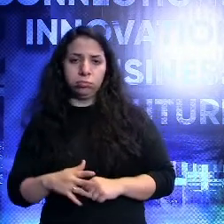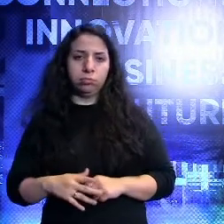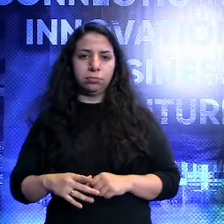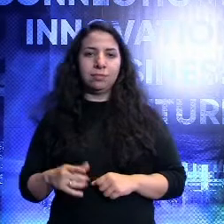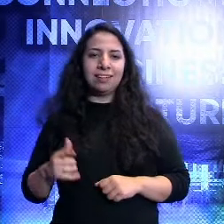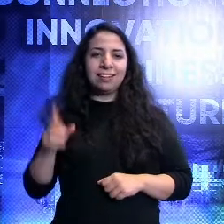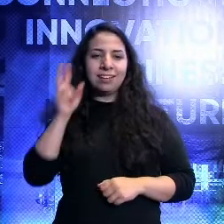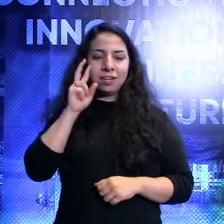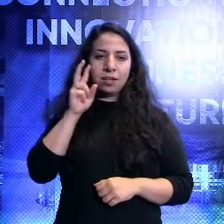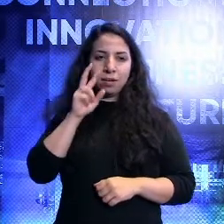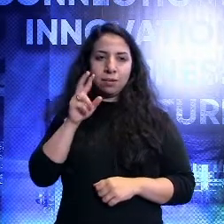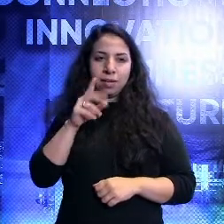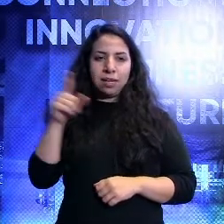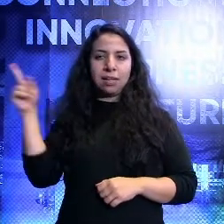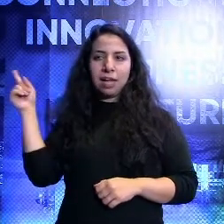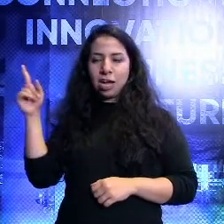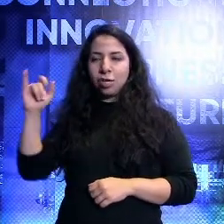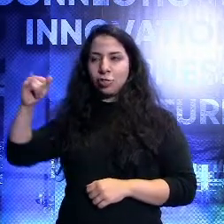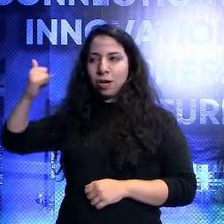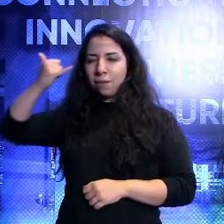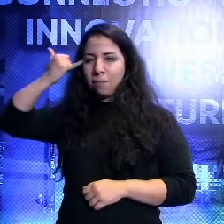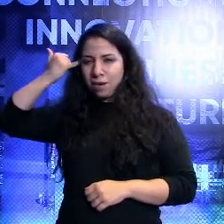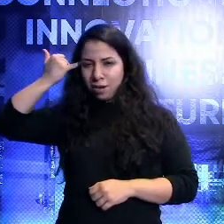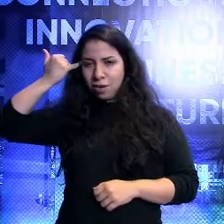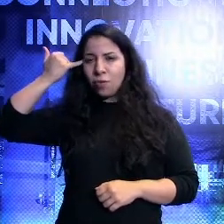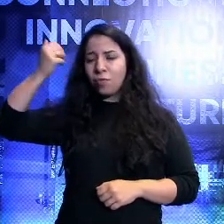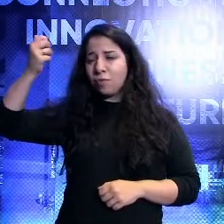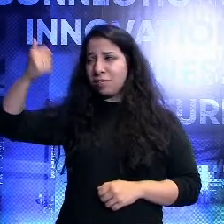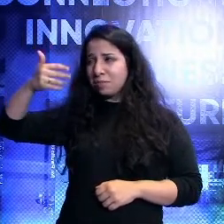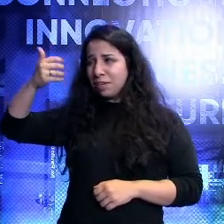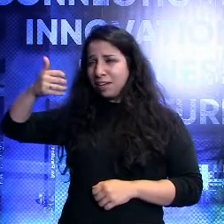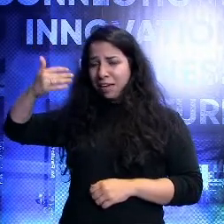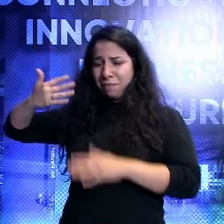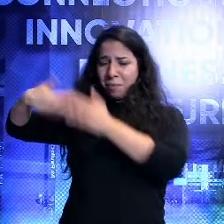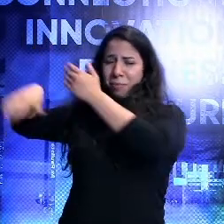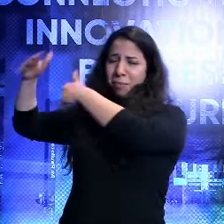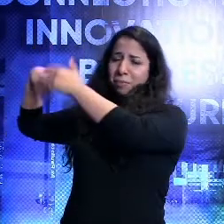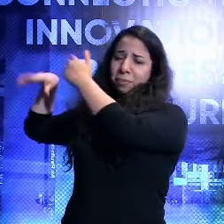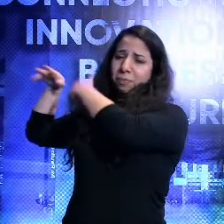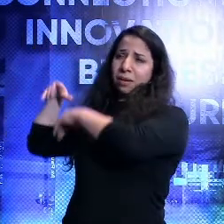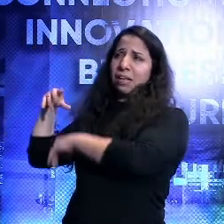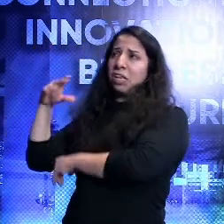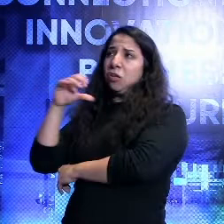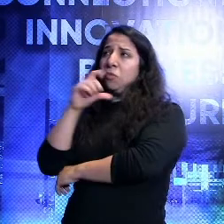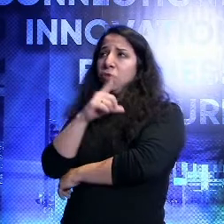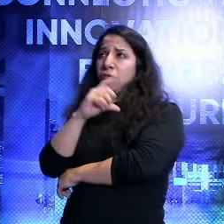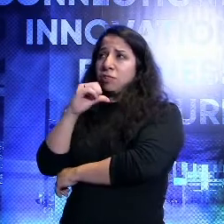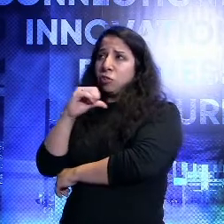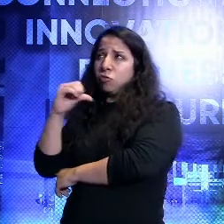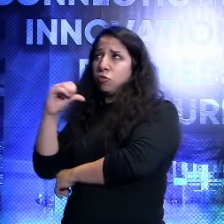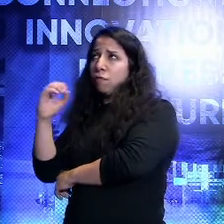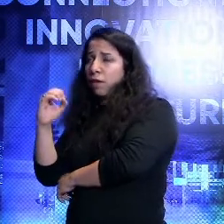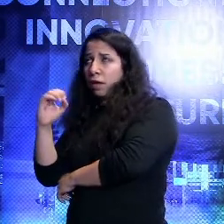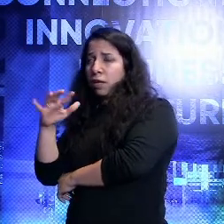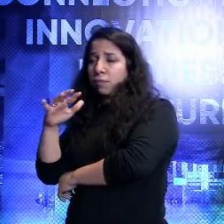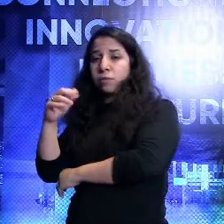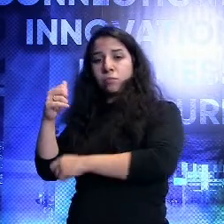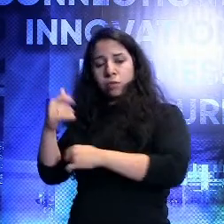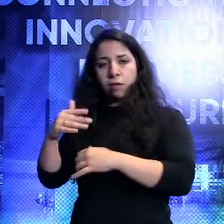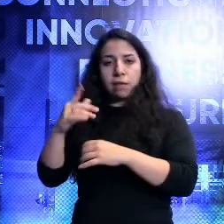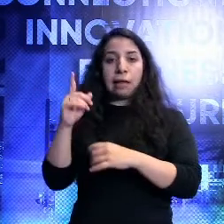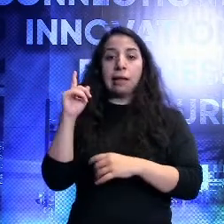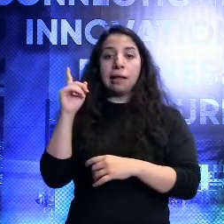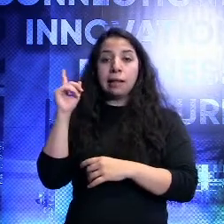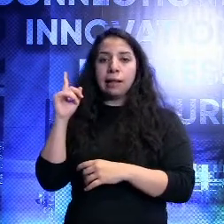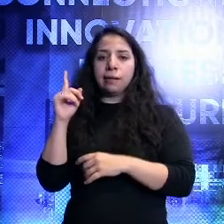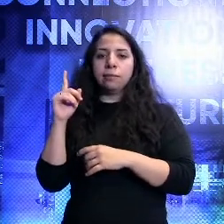foram um dos primeiros caras a falar sobre o conhecimento tácito e explícito. E aí eles diziam que era